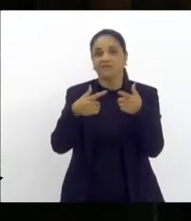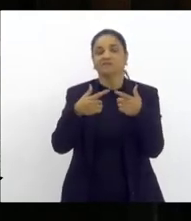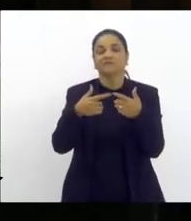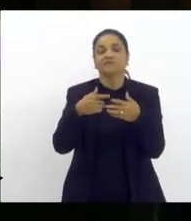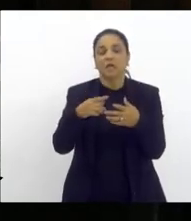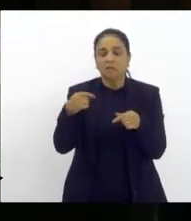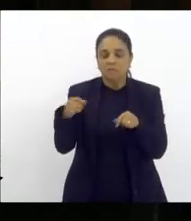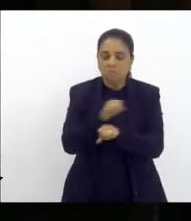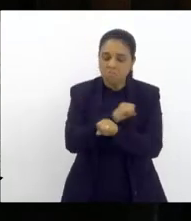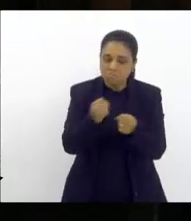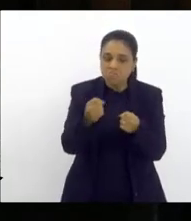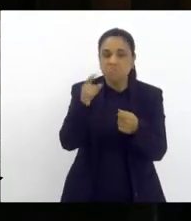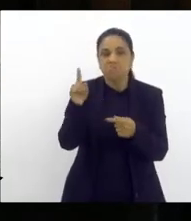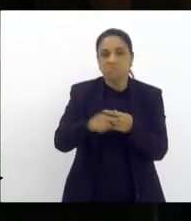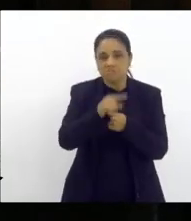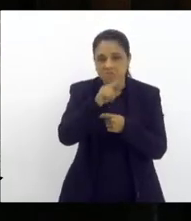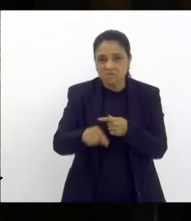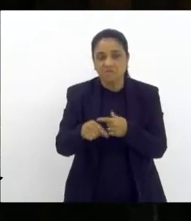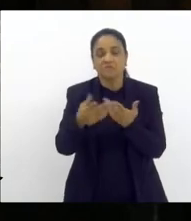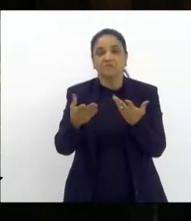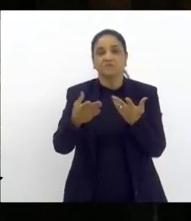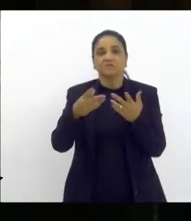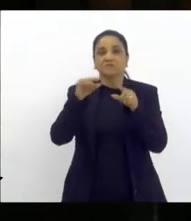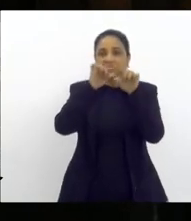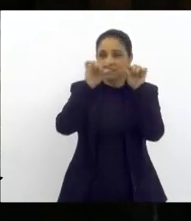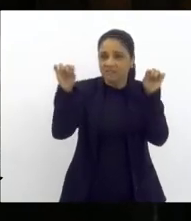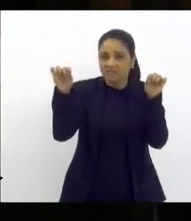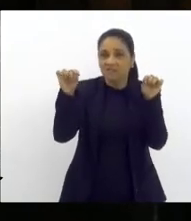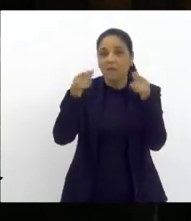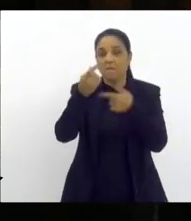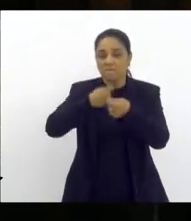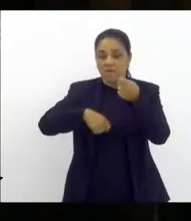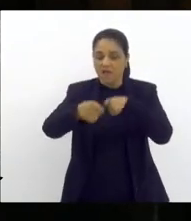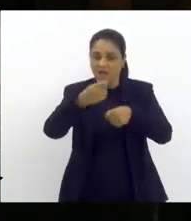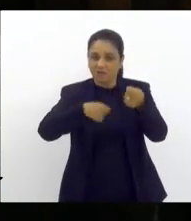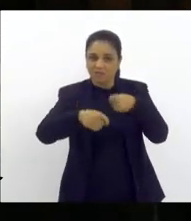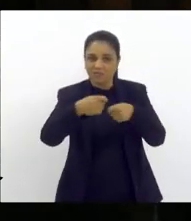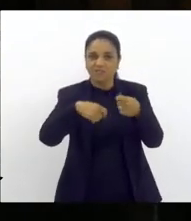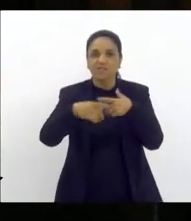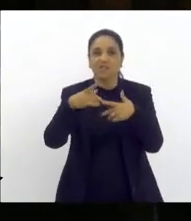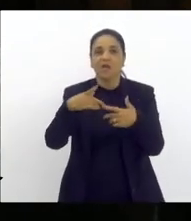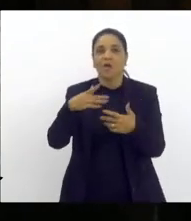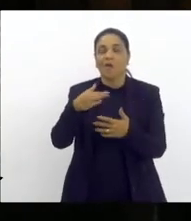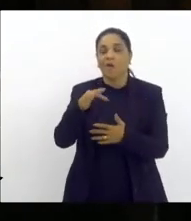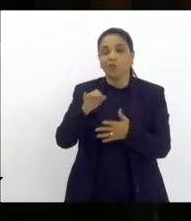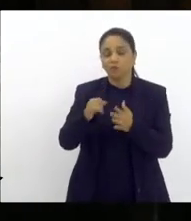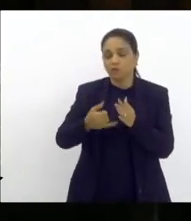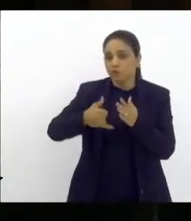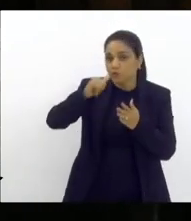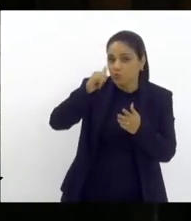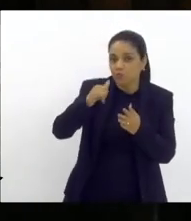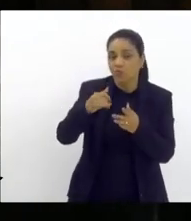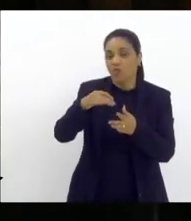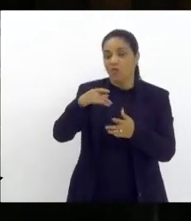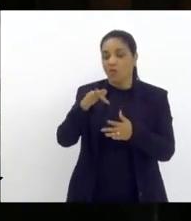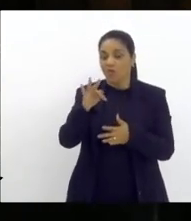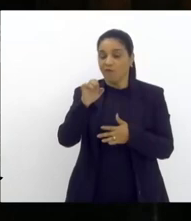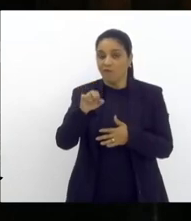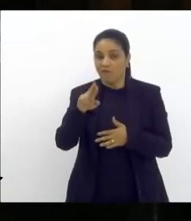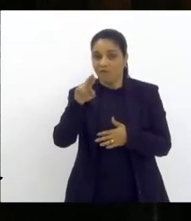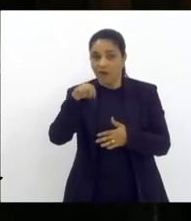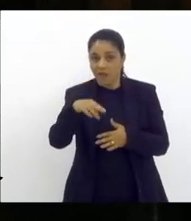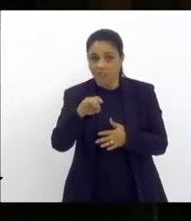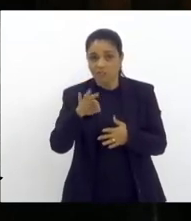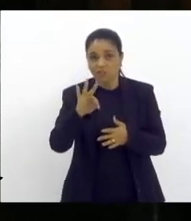serviços de negócios de circulação de mercadorias o que faz com que o nosso frete o seguro se eleve demasiadamente havia